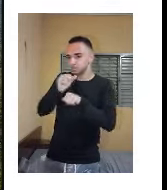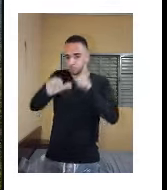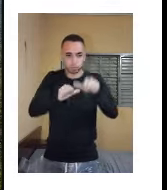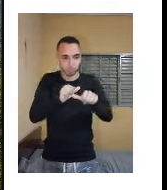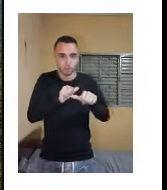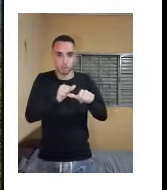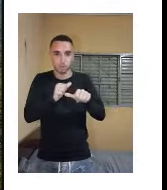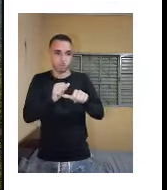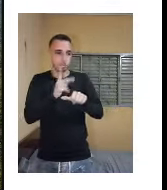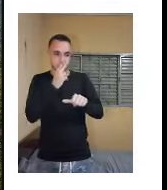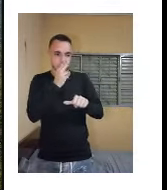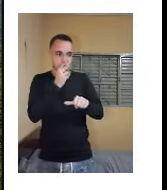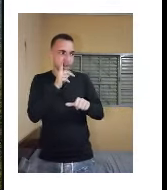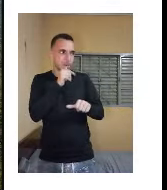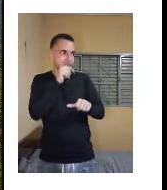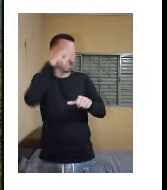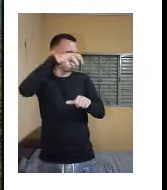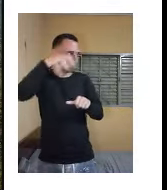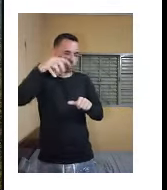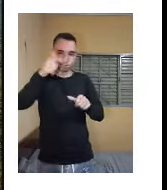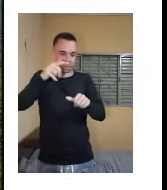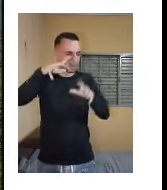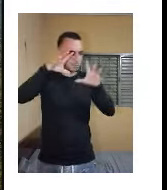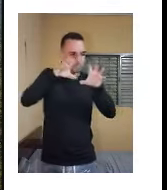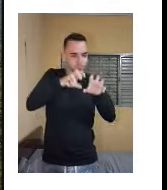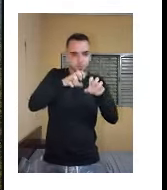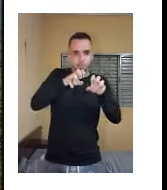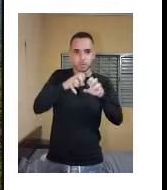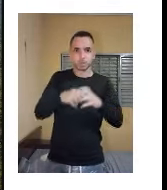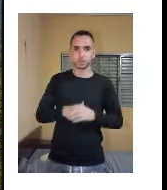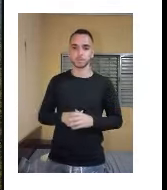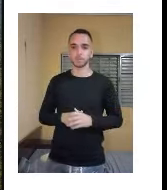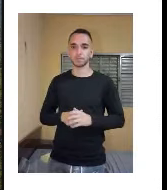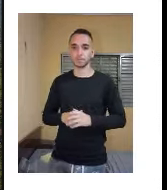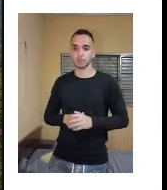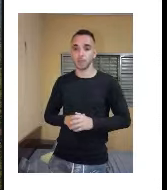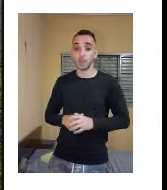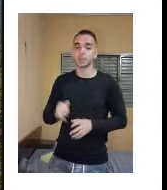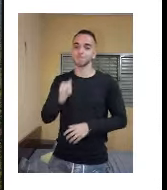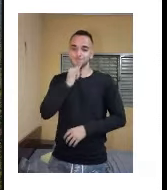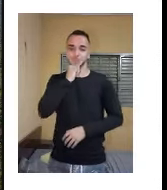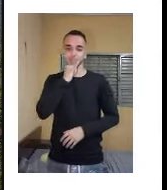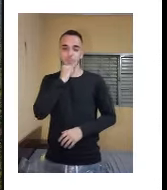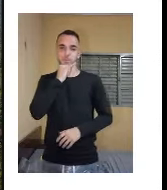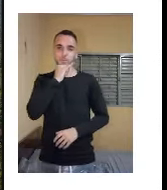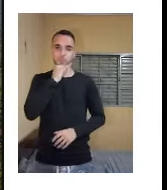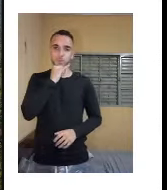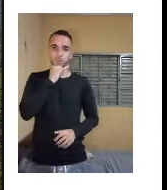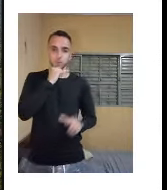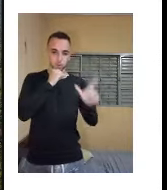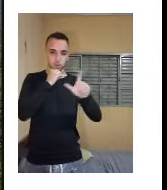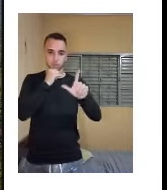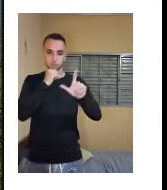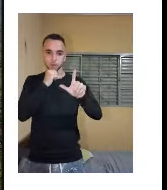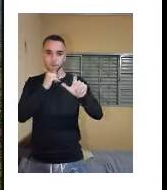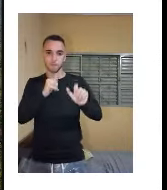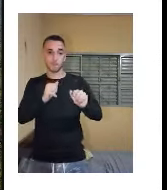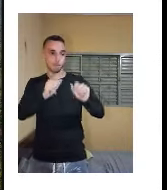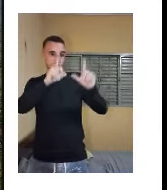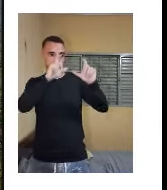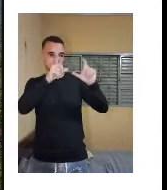vez também mudança nesse ambiente. Aqui é um exemplo claro de uma linha de